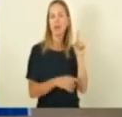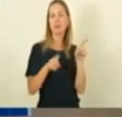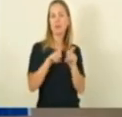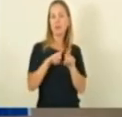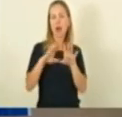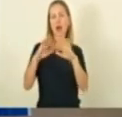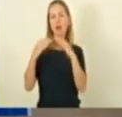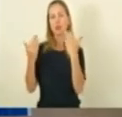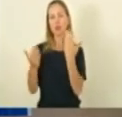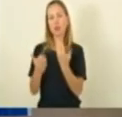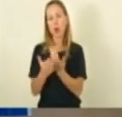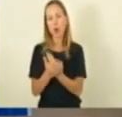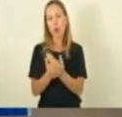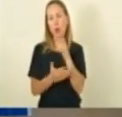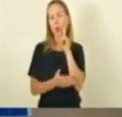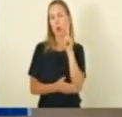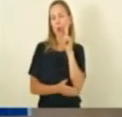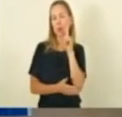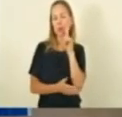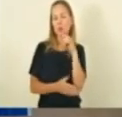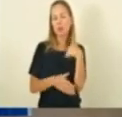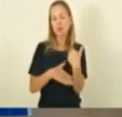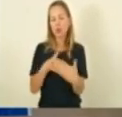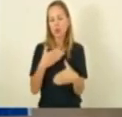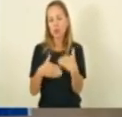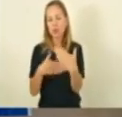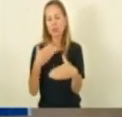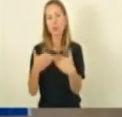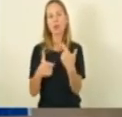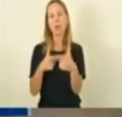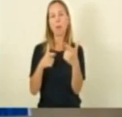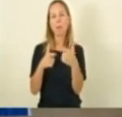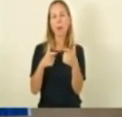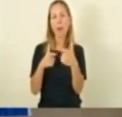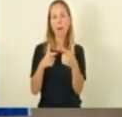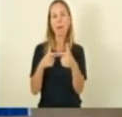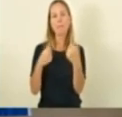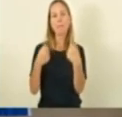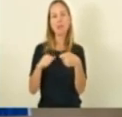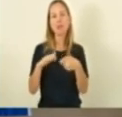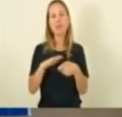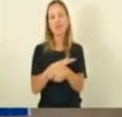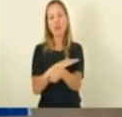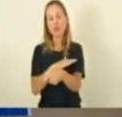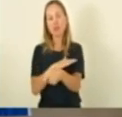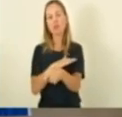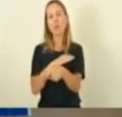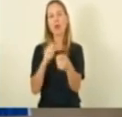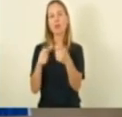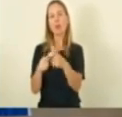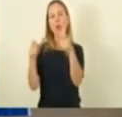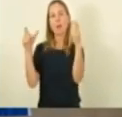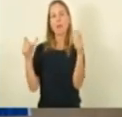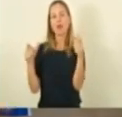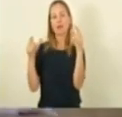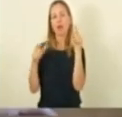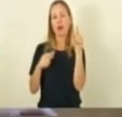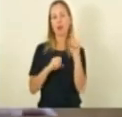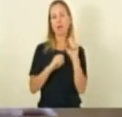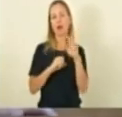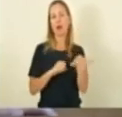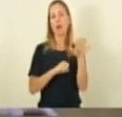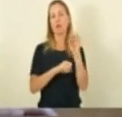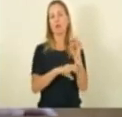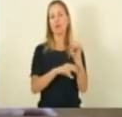permanentemente, é fundamental aumentar investimentos na educação, porque educação não é